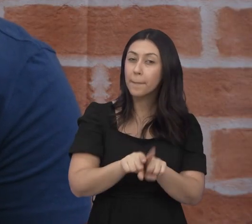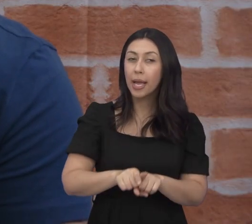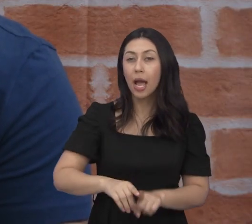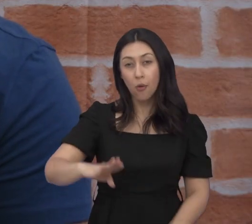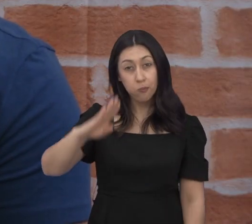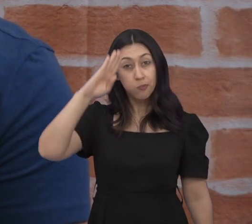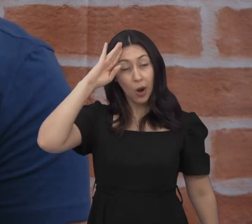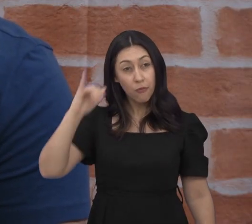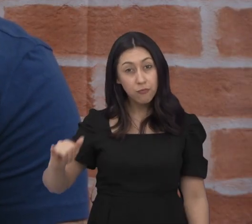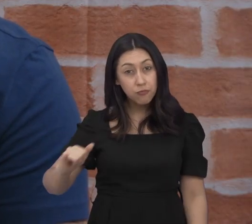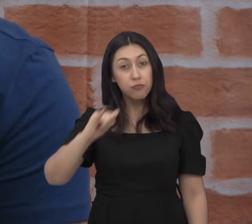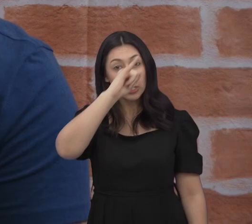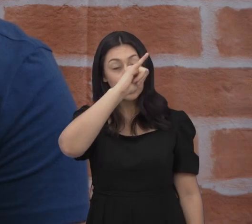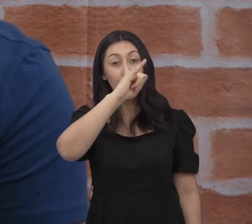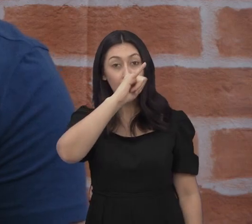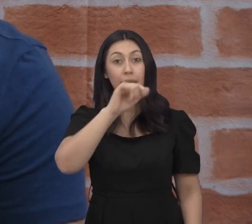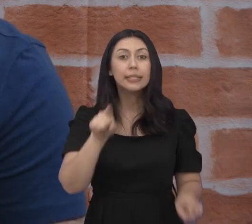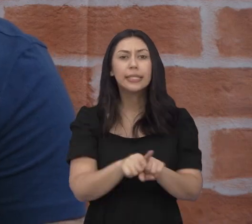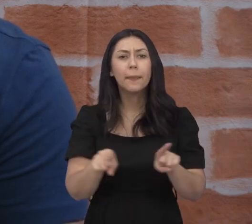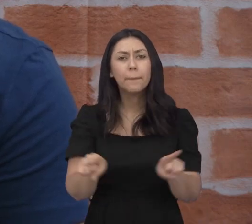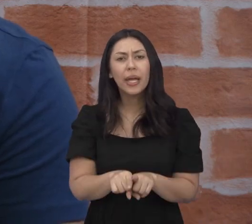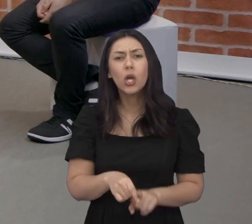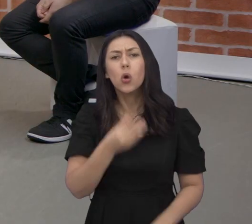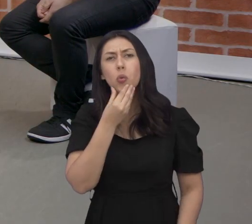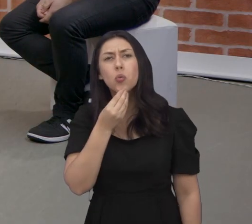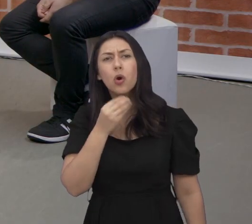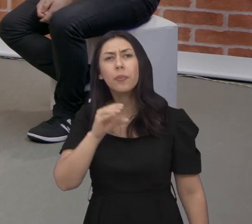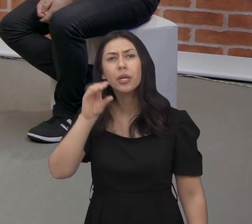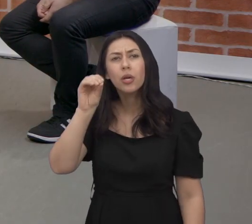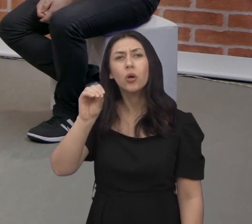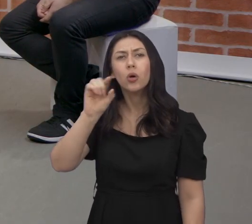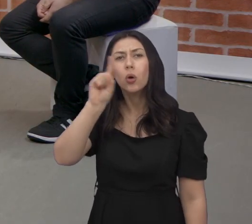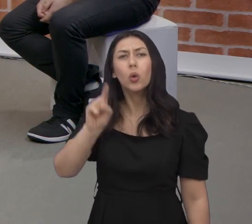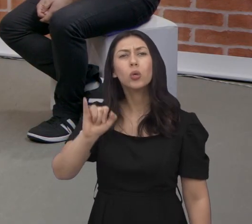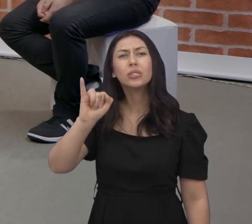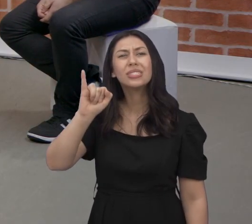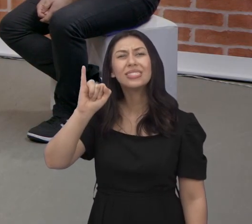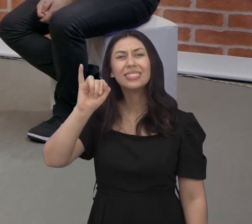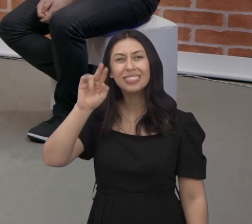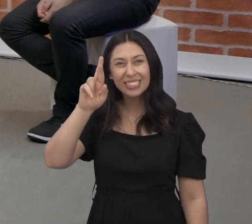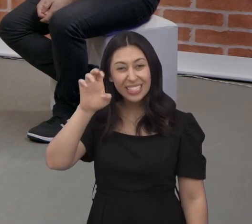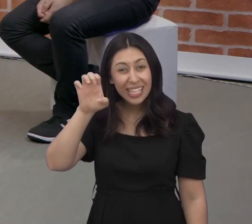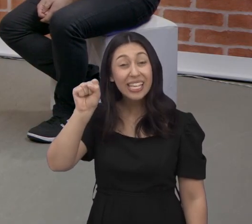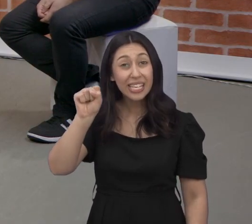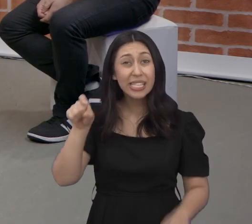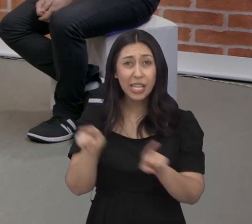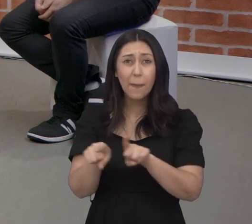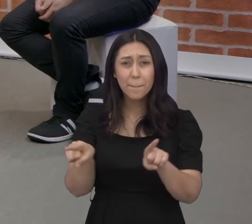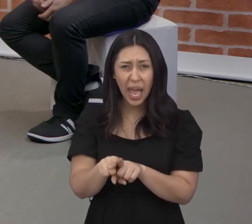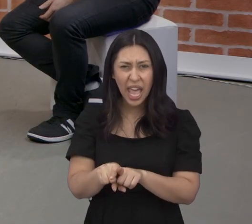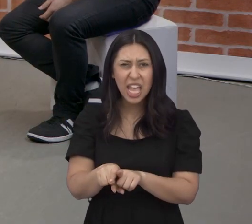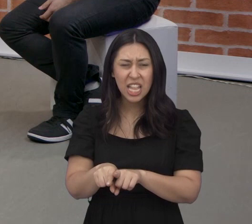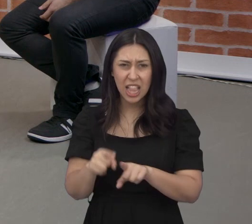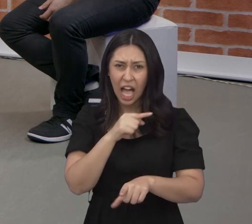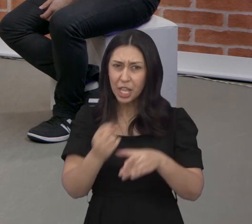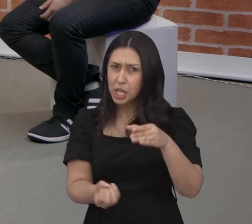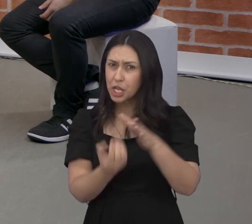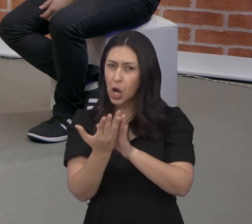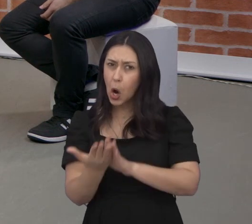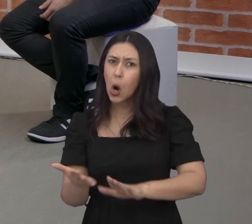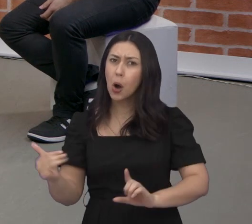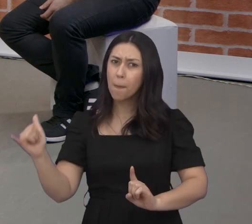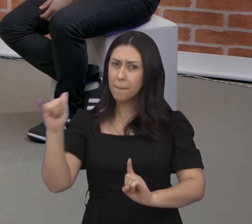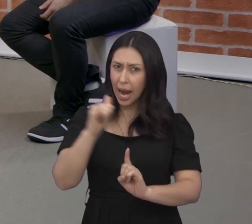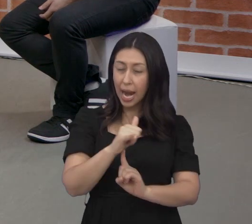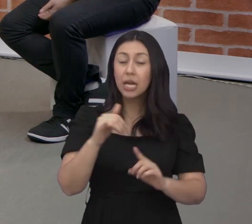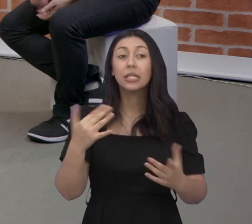Brasileira, e se eu não me engano até o Osiris Silva. Sim, o Osiris né? Silva, ele mesmo pilotou um É. dos aviões e perseguiu um desses objetos. Ele falou que tentava chegar perto